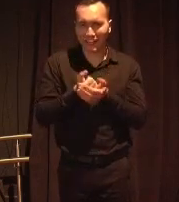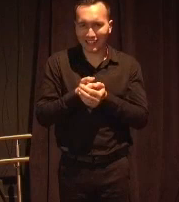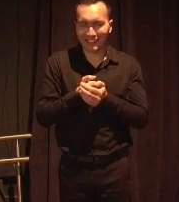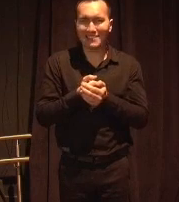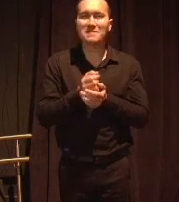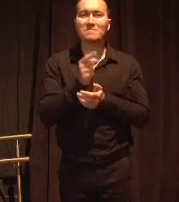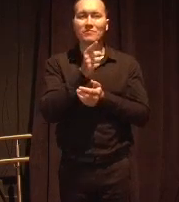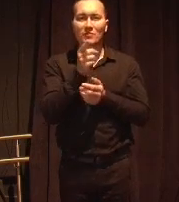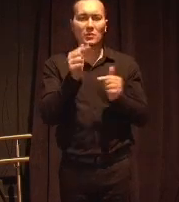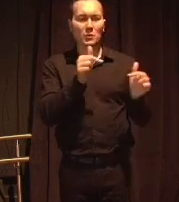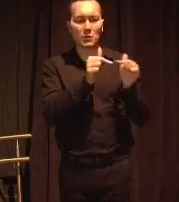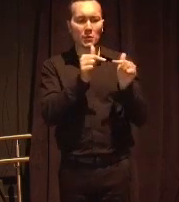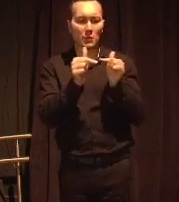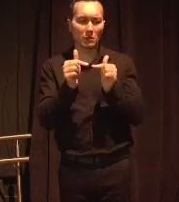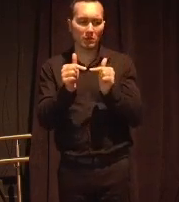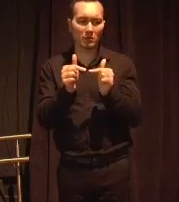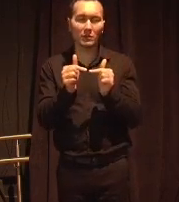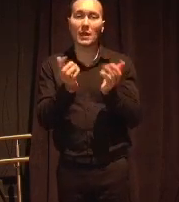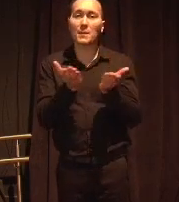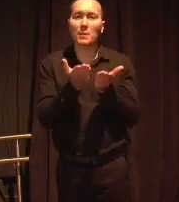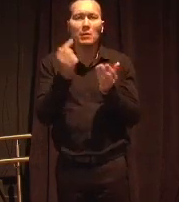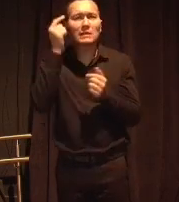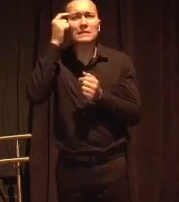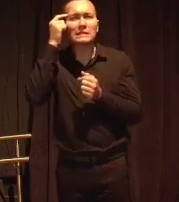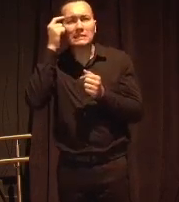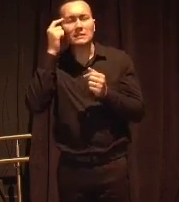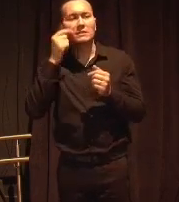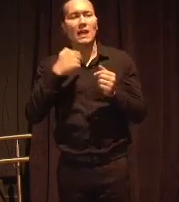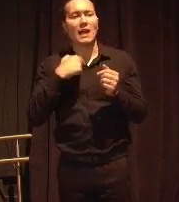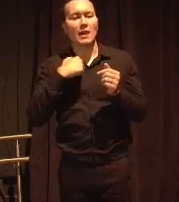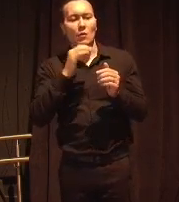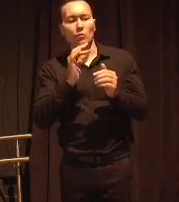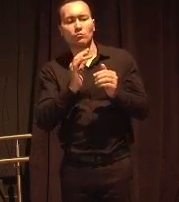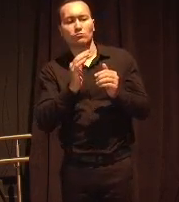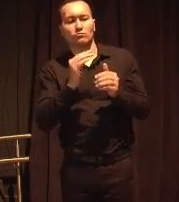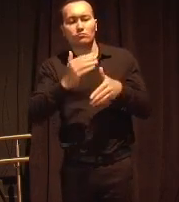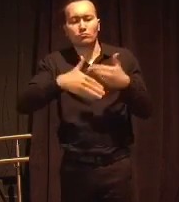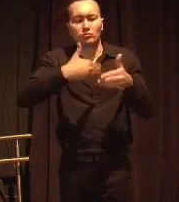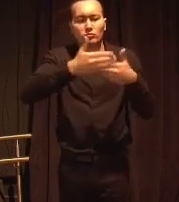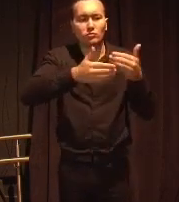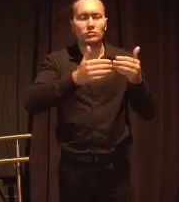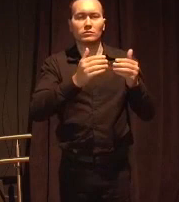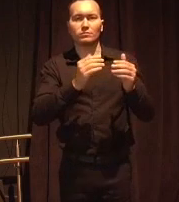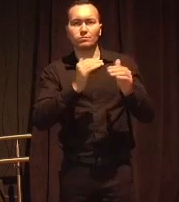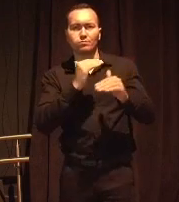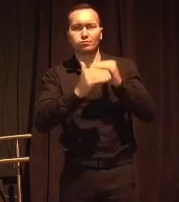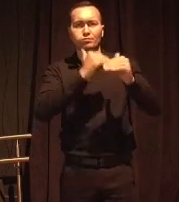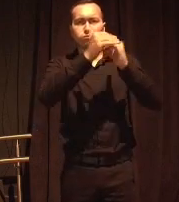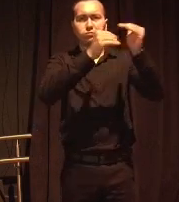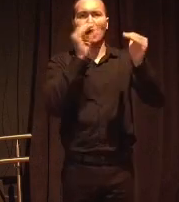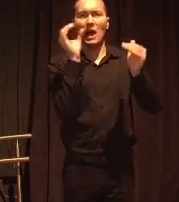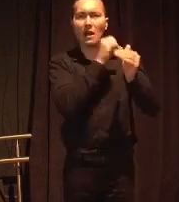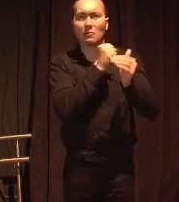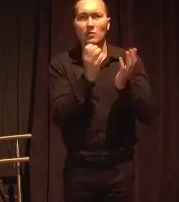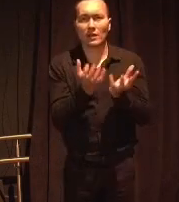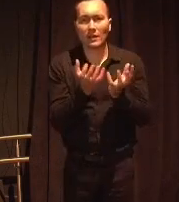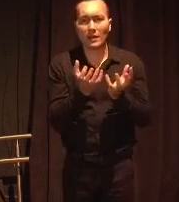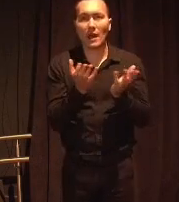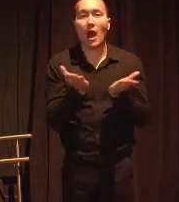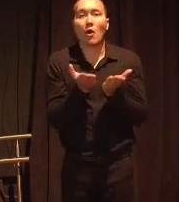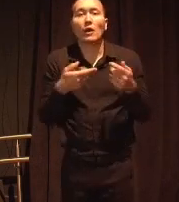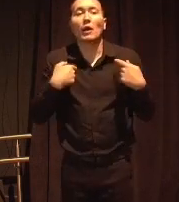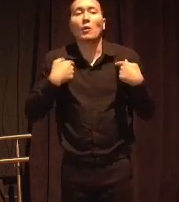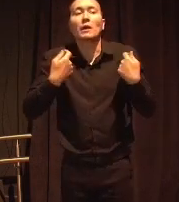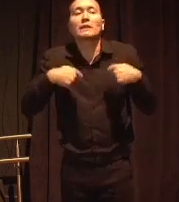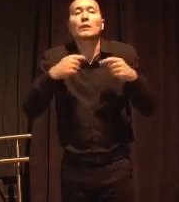de construir o futuro aí e de uma maneira mais simples, né? Hoje também a gente vê